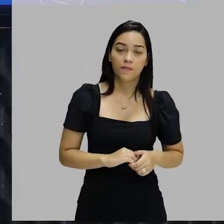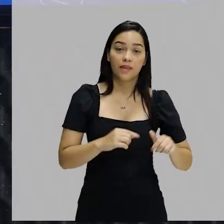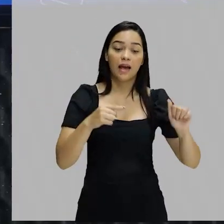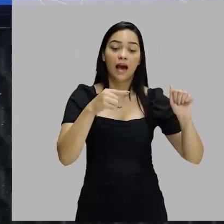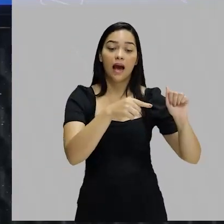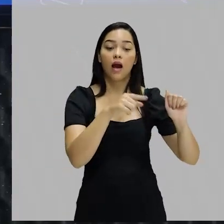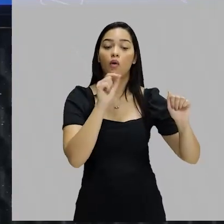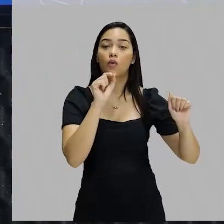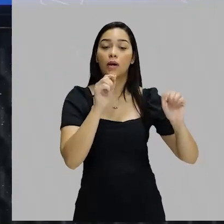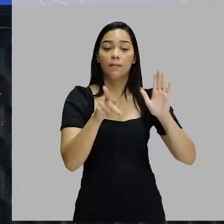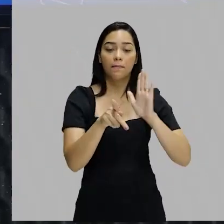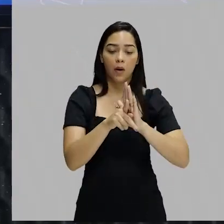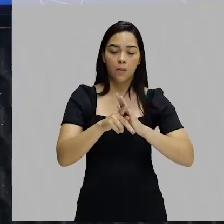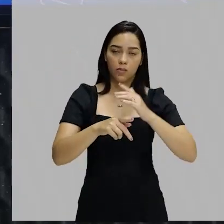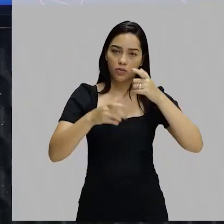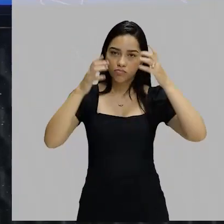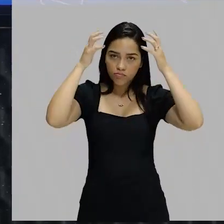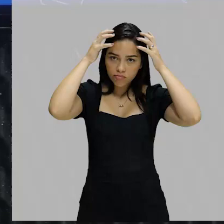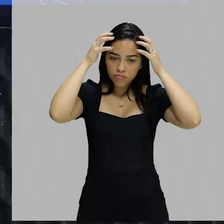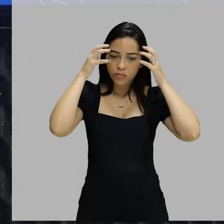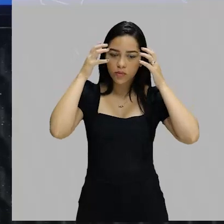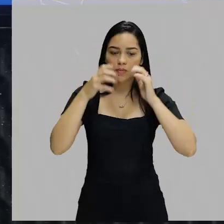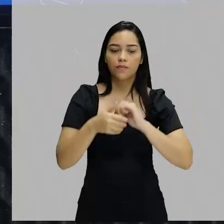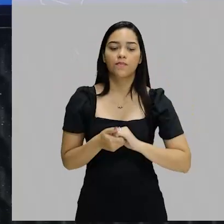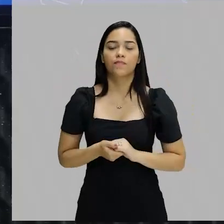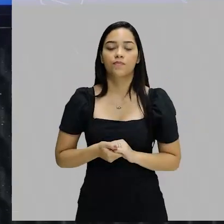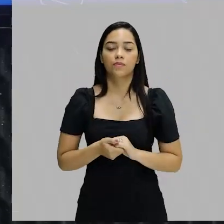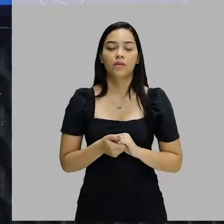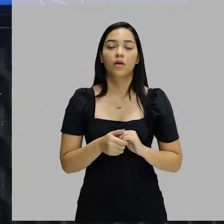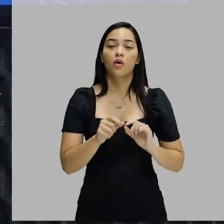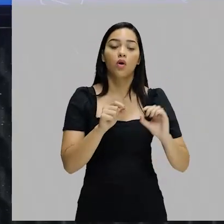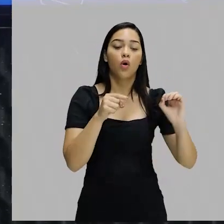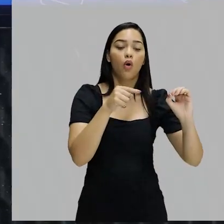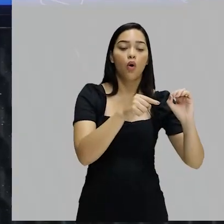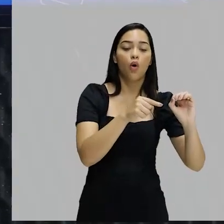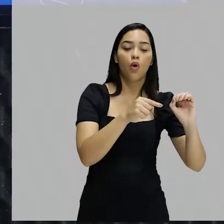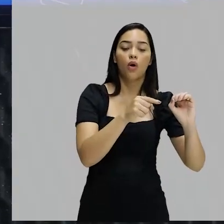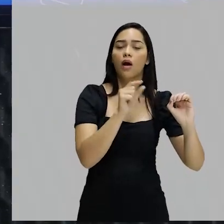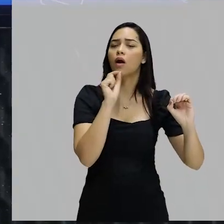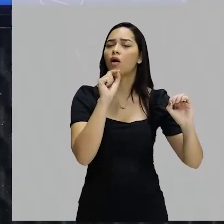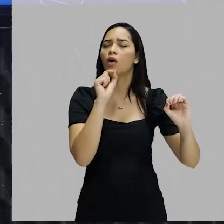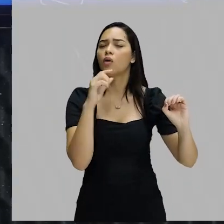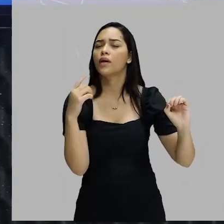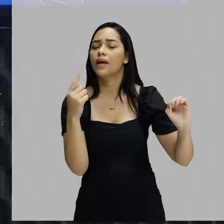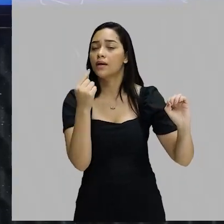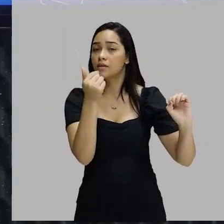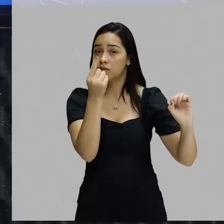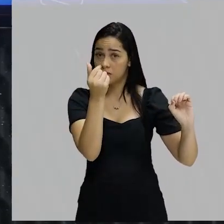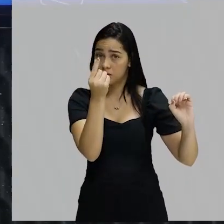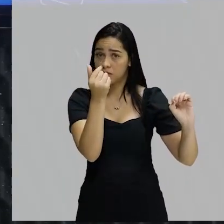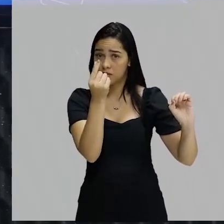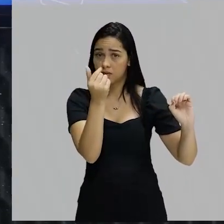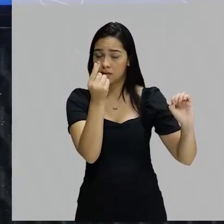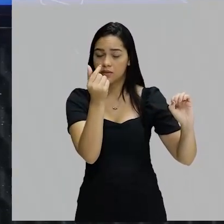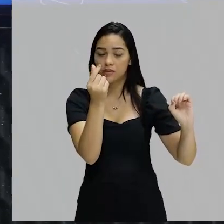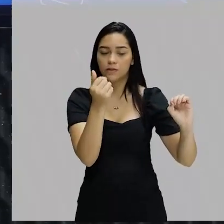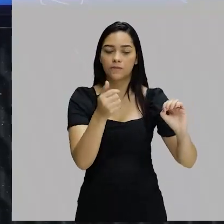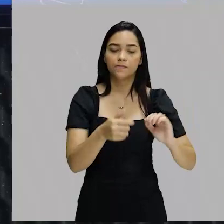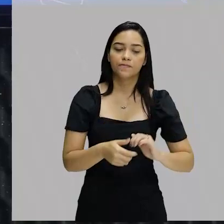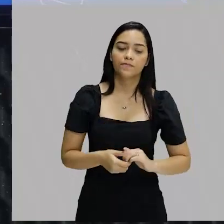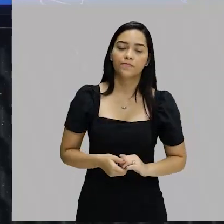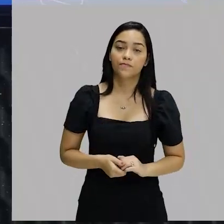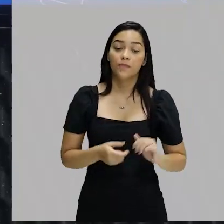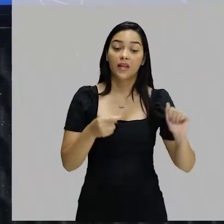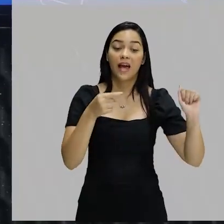já seria a parte do corpo, né? Quando eu digo o capital, ele entrou com capital de giro, ele entrou com bom capital na empresa,